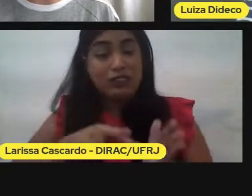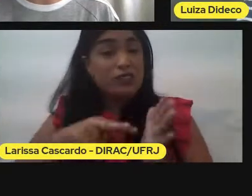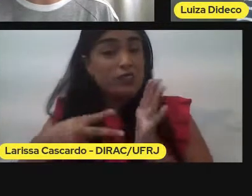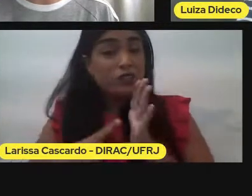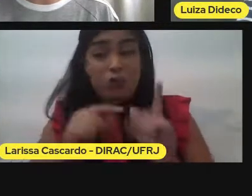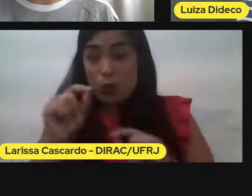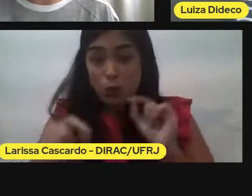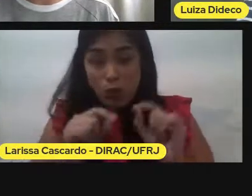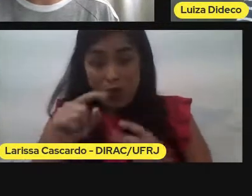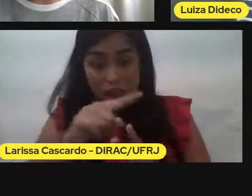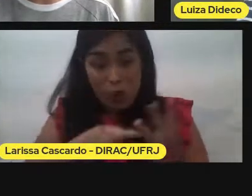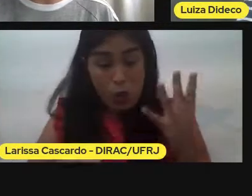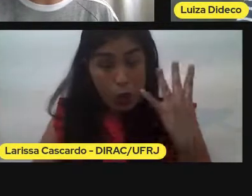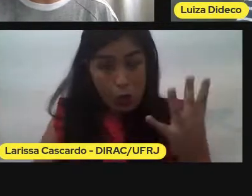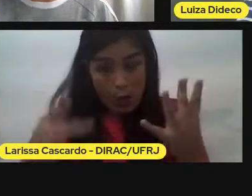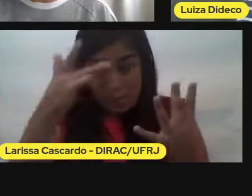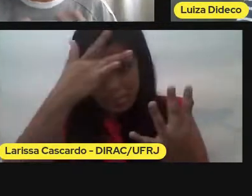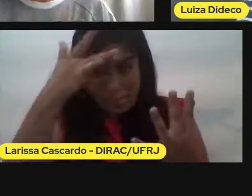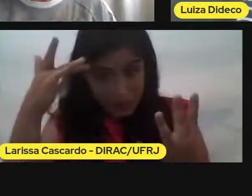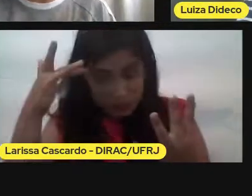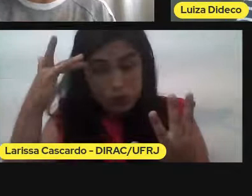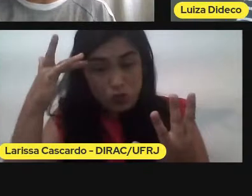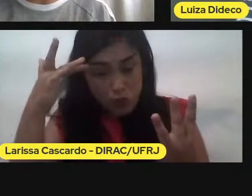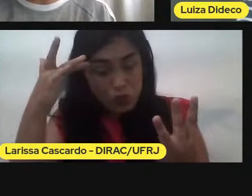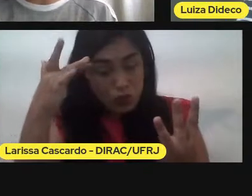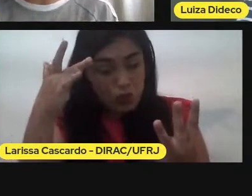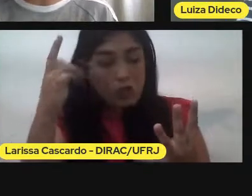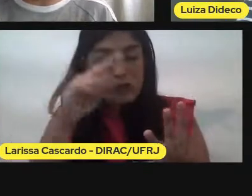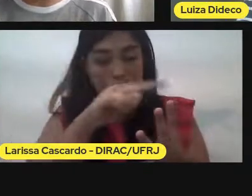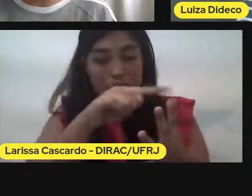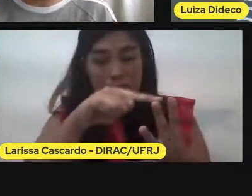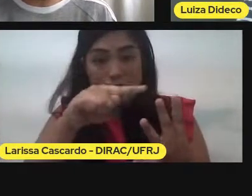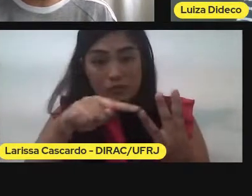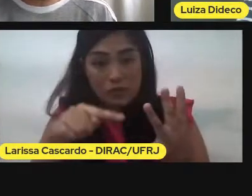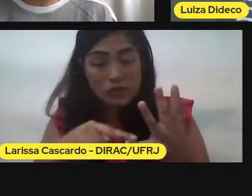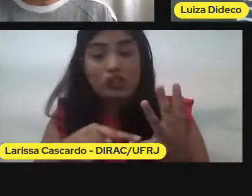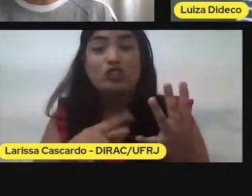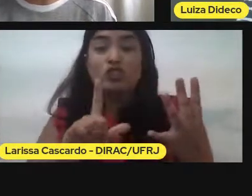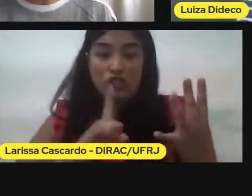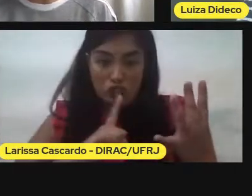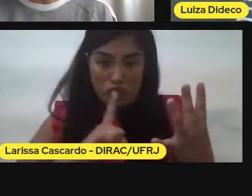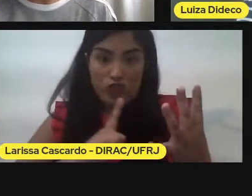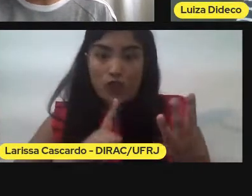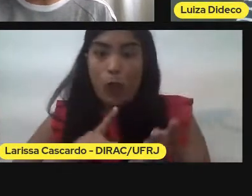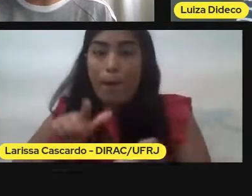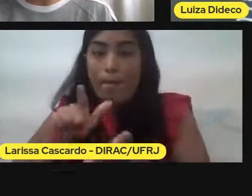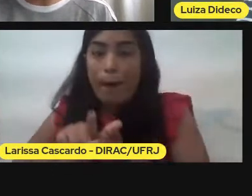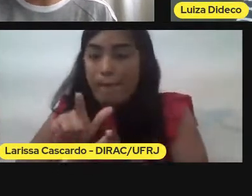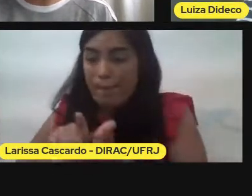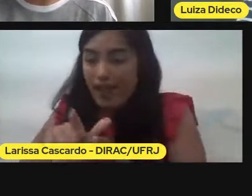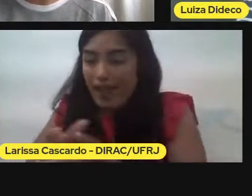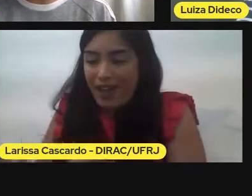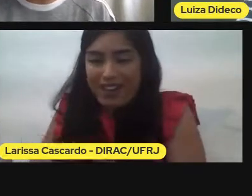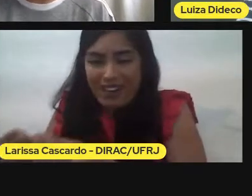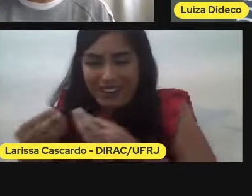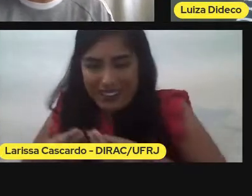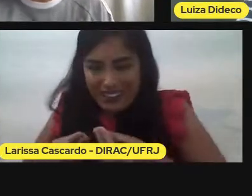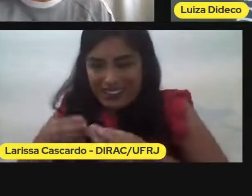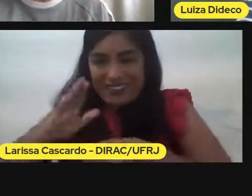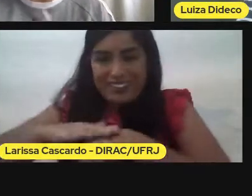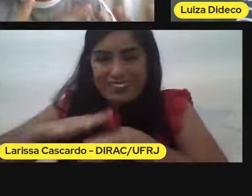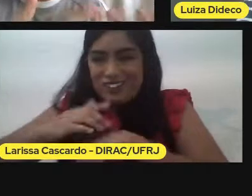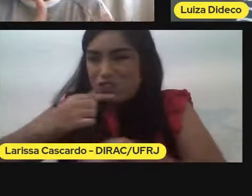essas quatro pessoas, elas estiveram com os papéis do Pessoa em mãos, e a partir dos papéis e de